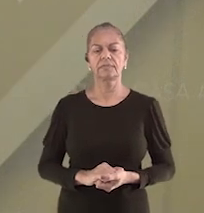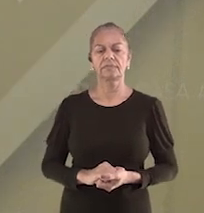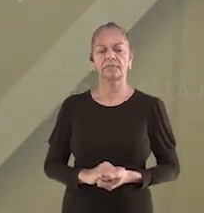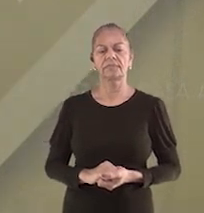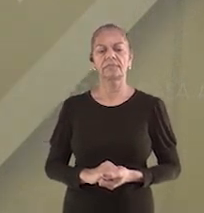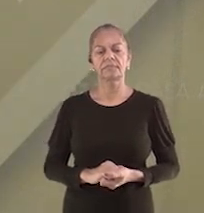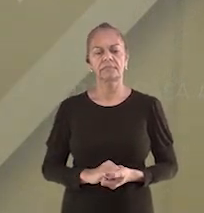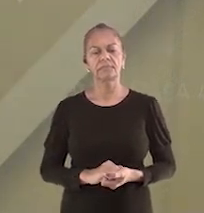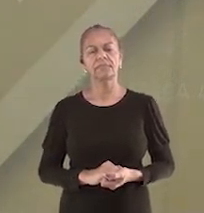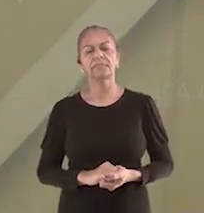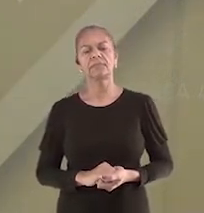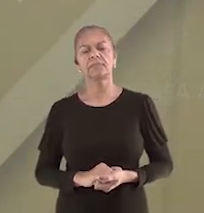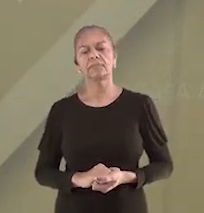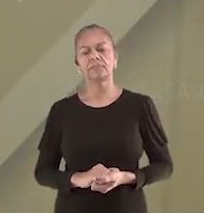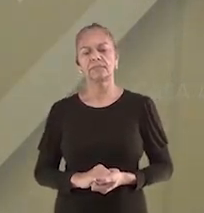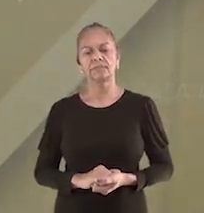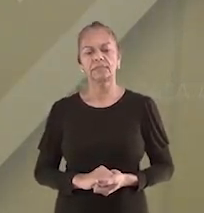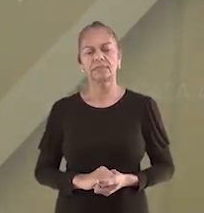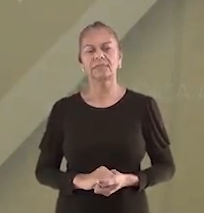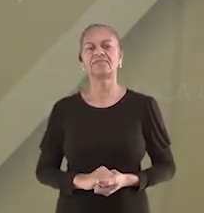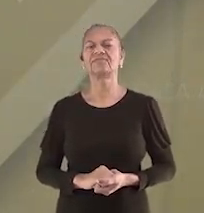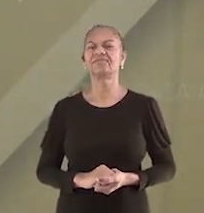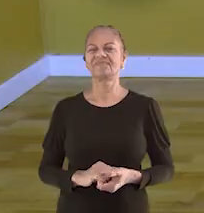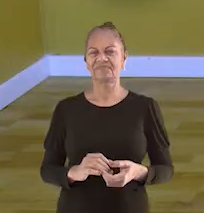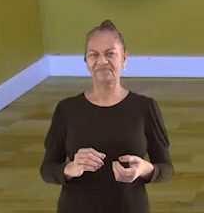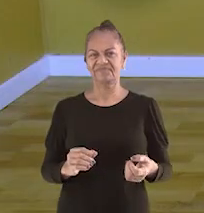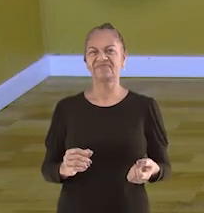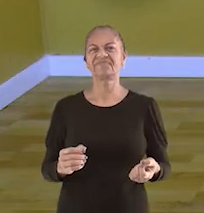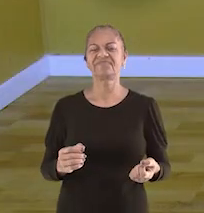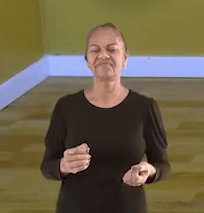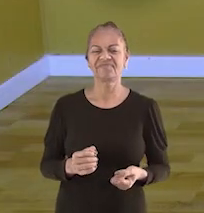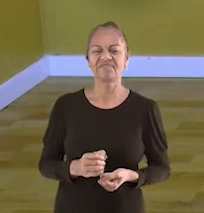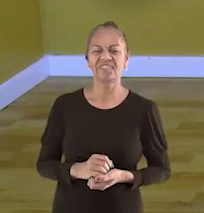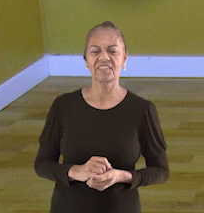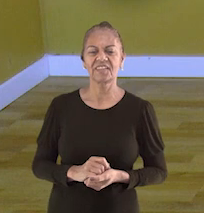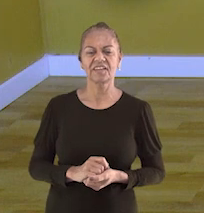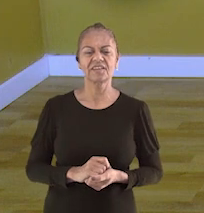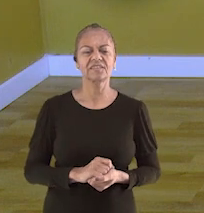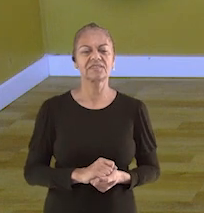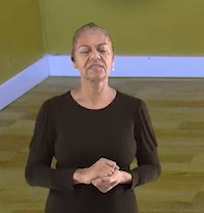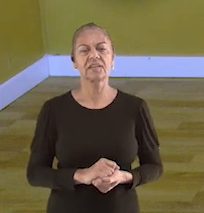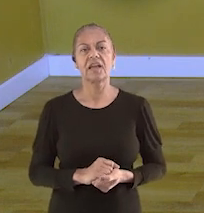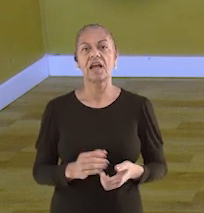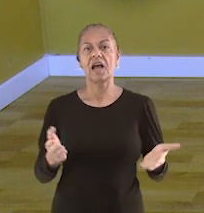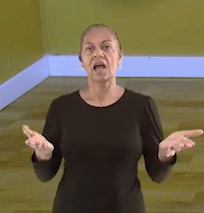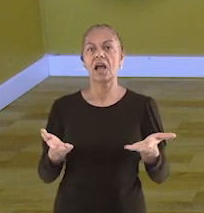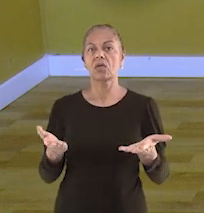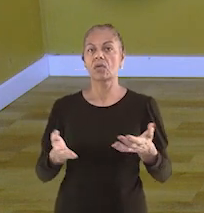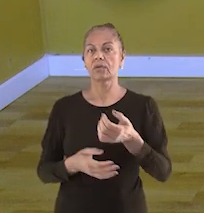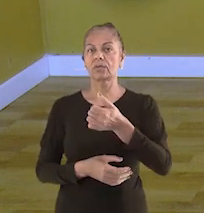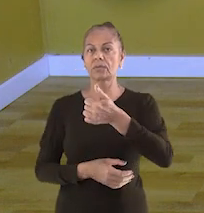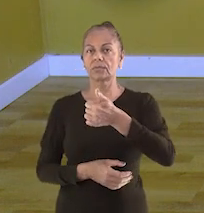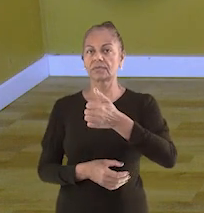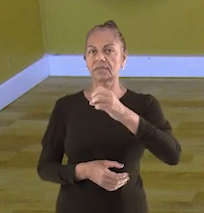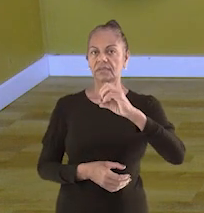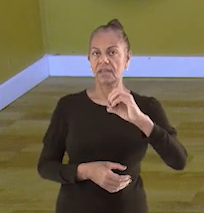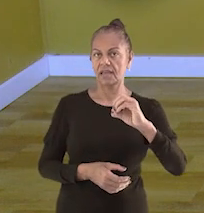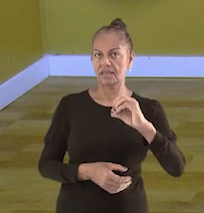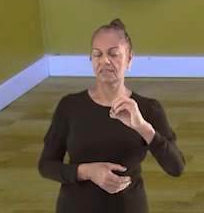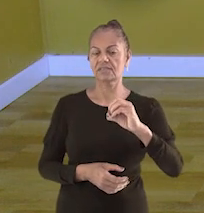7. Aê! O nosso décimo exercício é a flexão